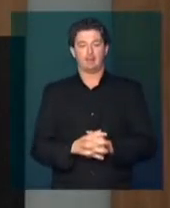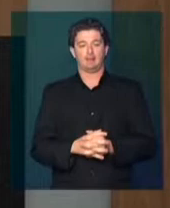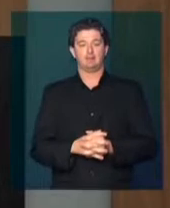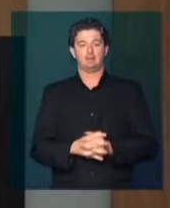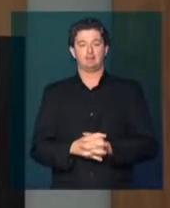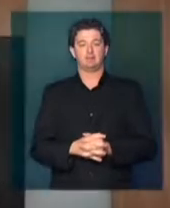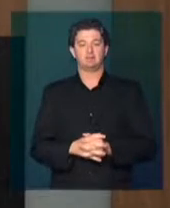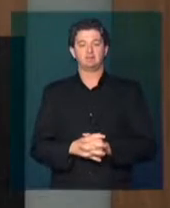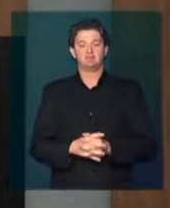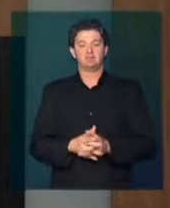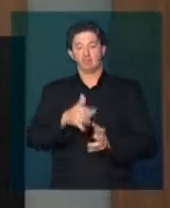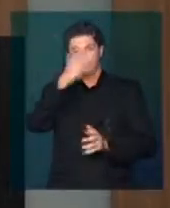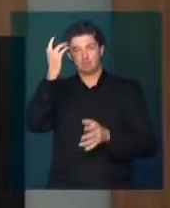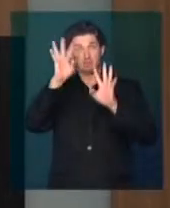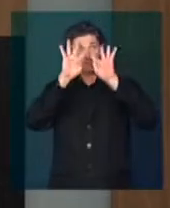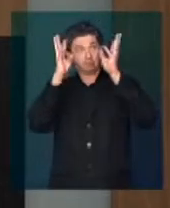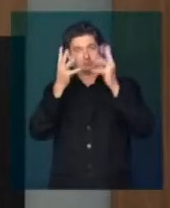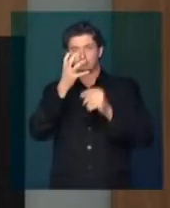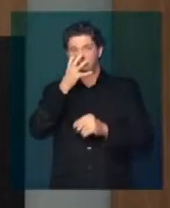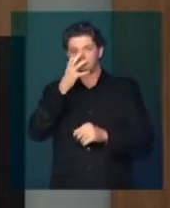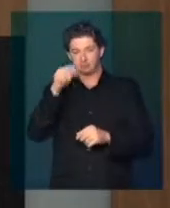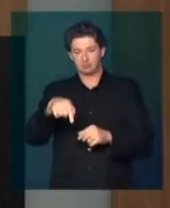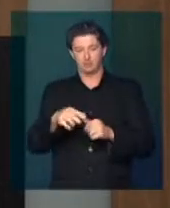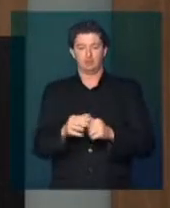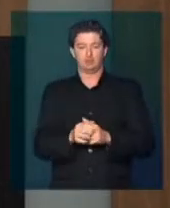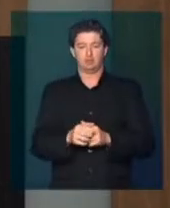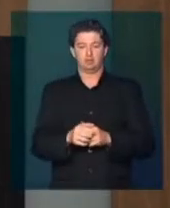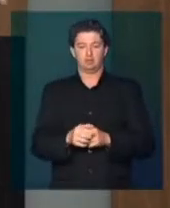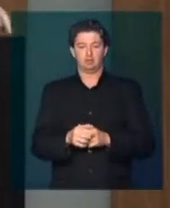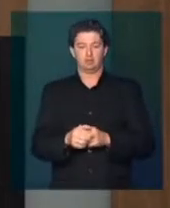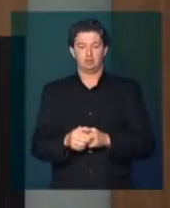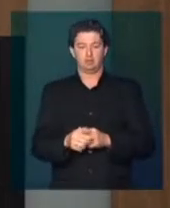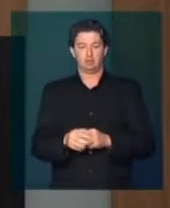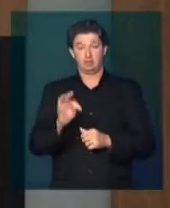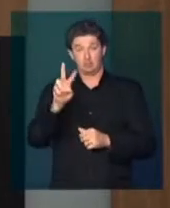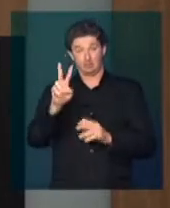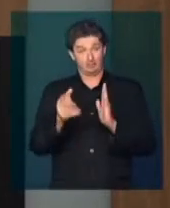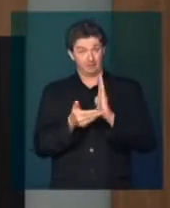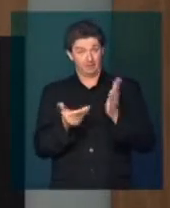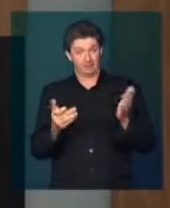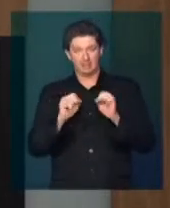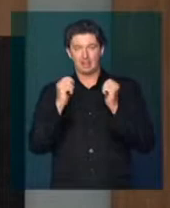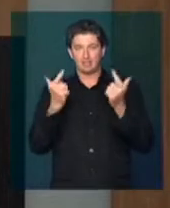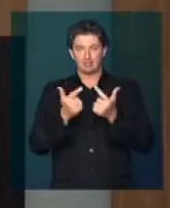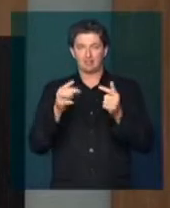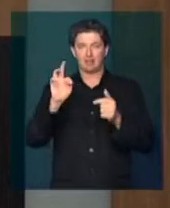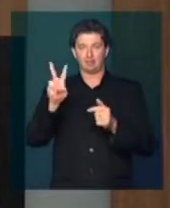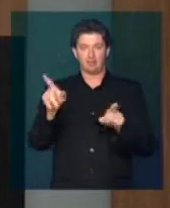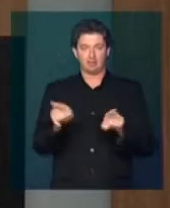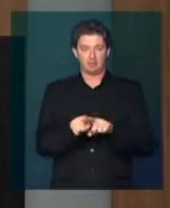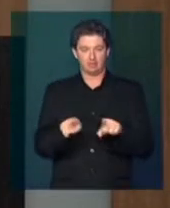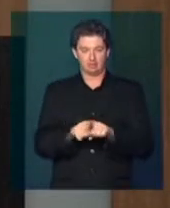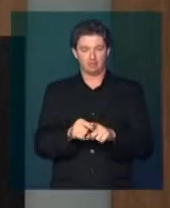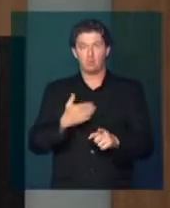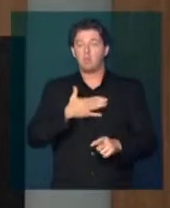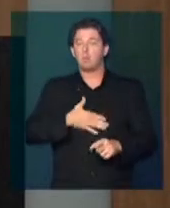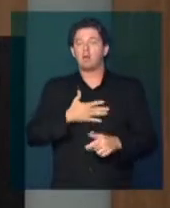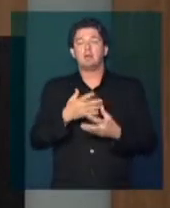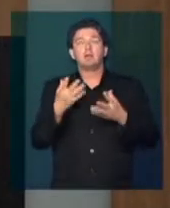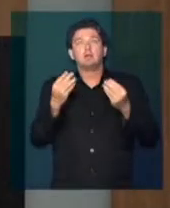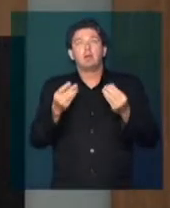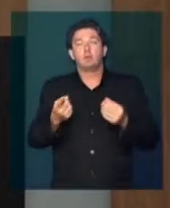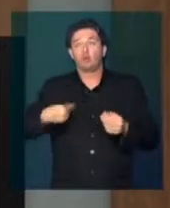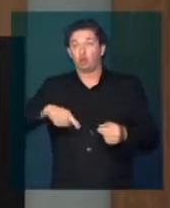senhoras e senhores, todos aqueles que nos acompanham aqui na plateia, na TV Câmara, na Assembleia Legislativa. É um prazer enorme